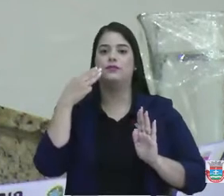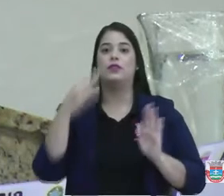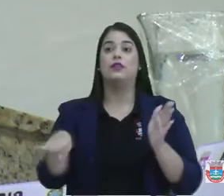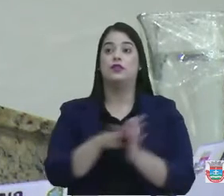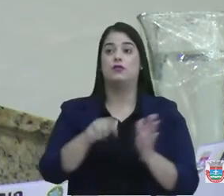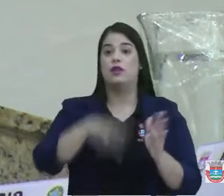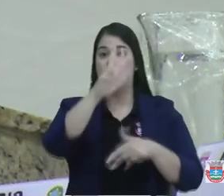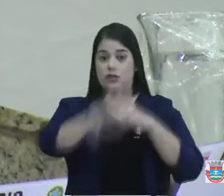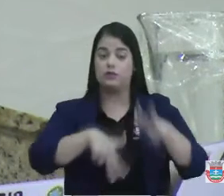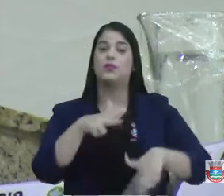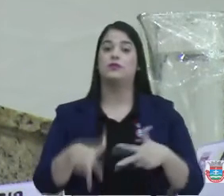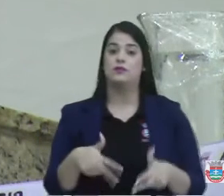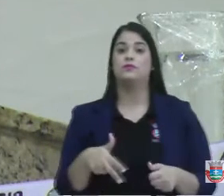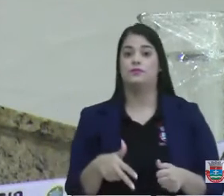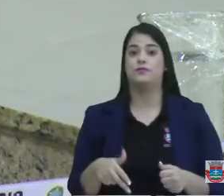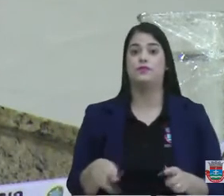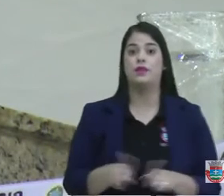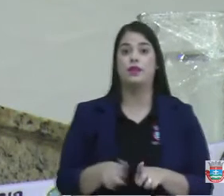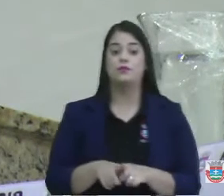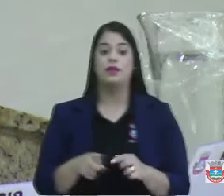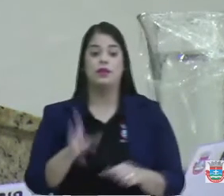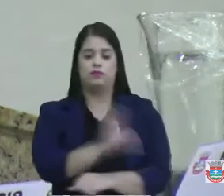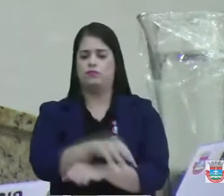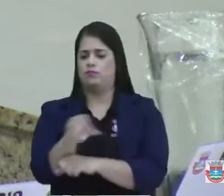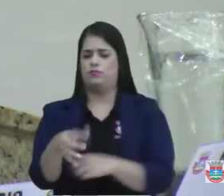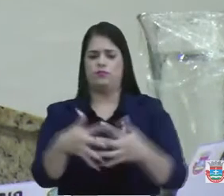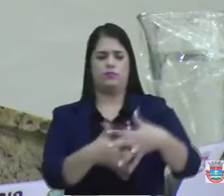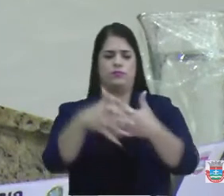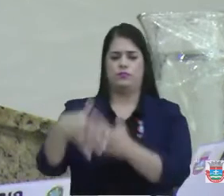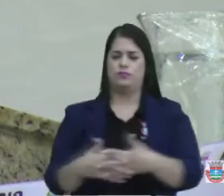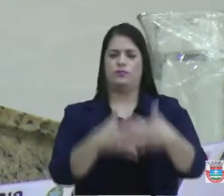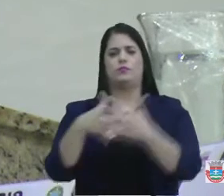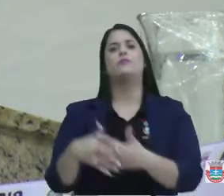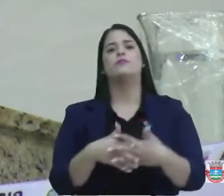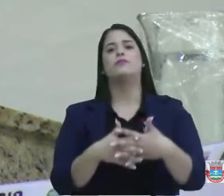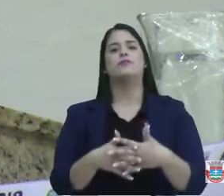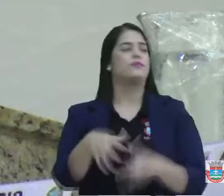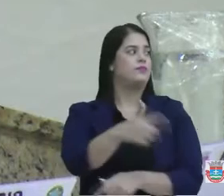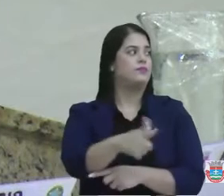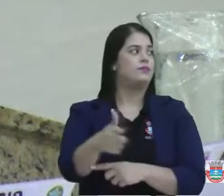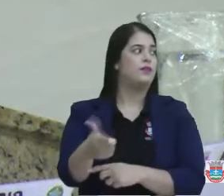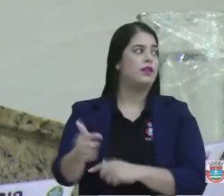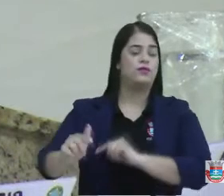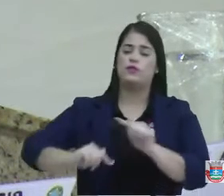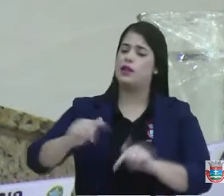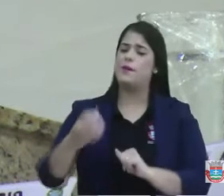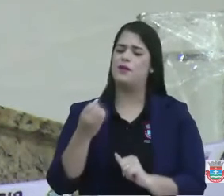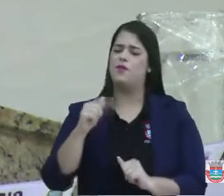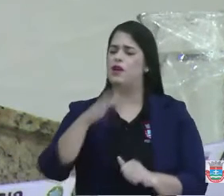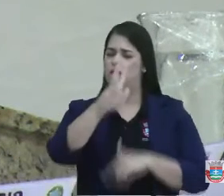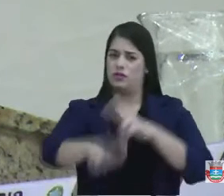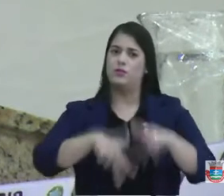nossa cidade para os investimentos de máquina trator e a gente o trabalho que eles vêm fazendo no nosso